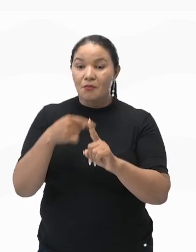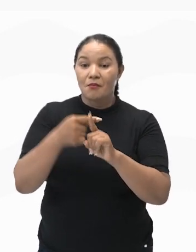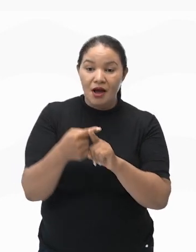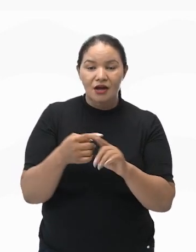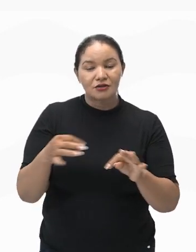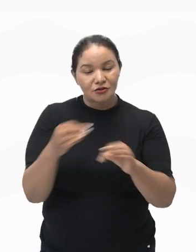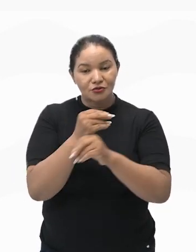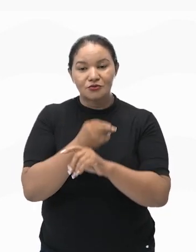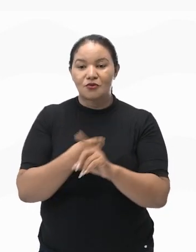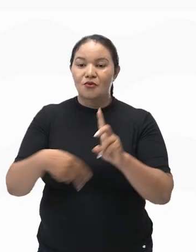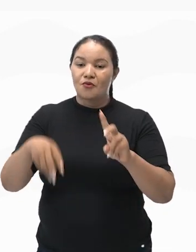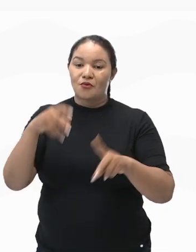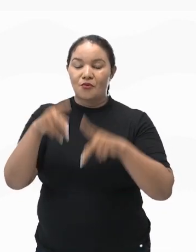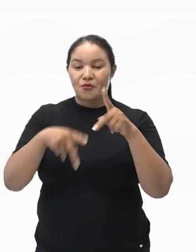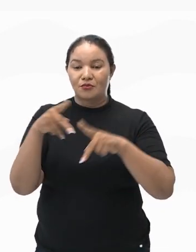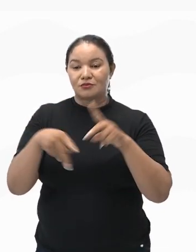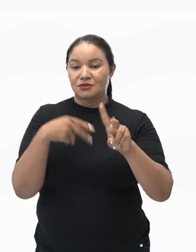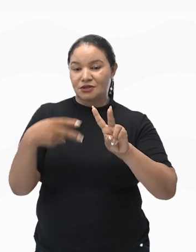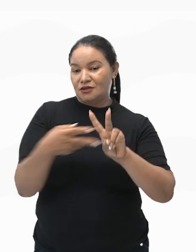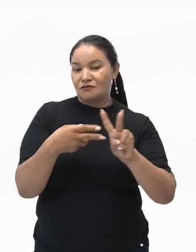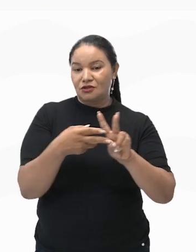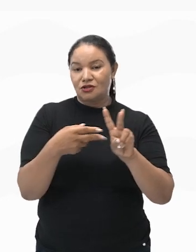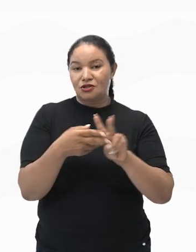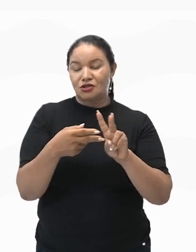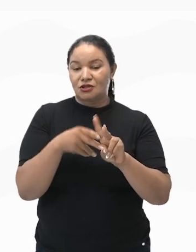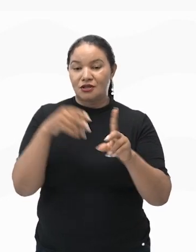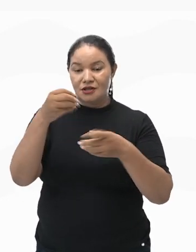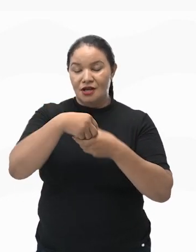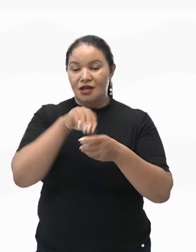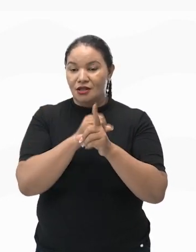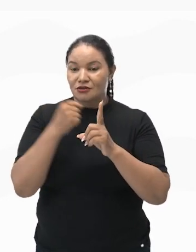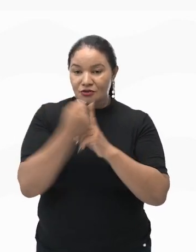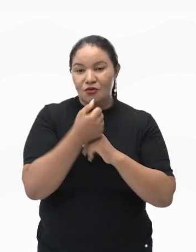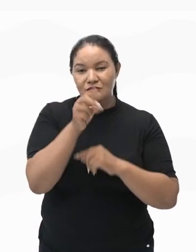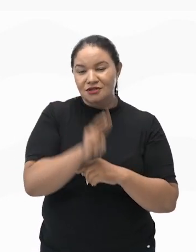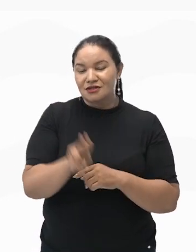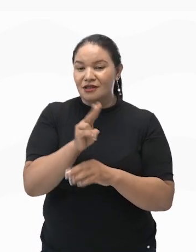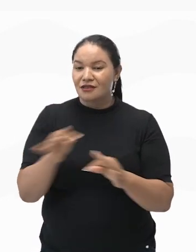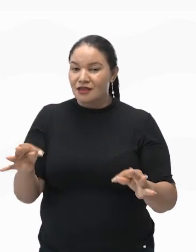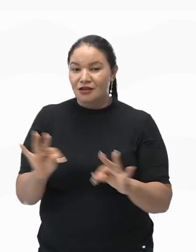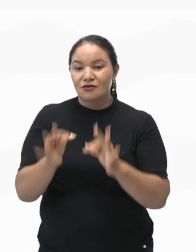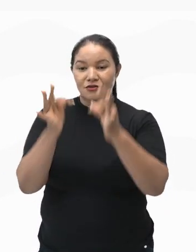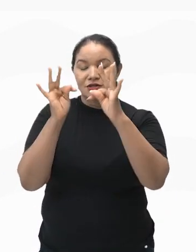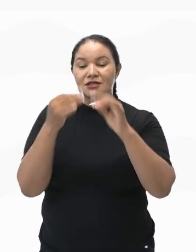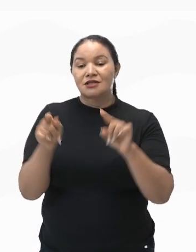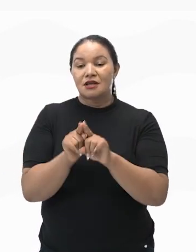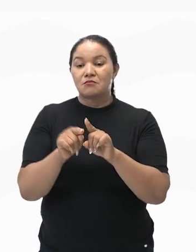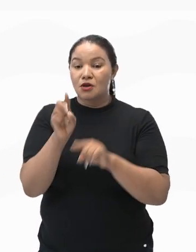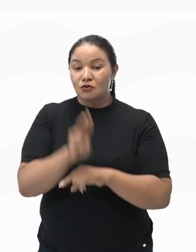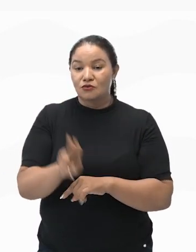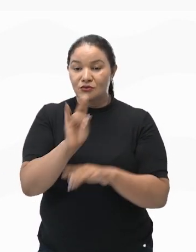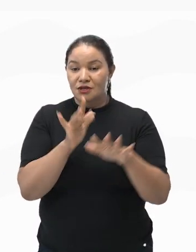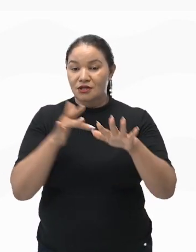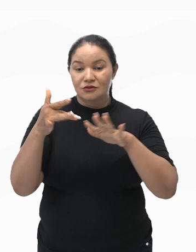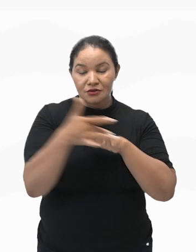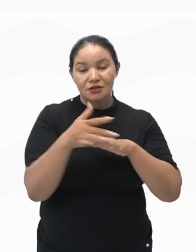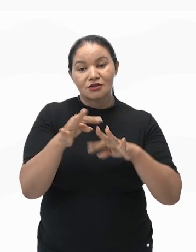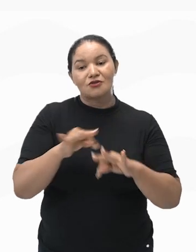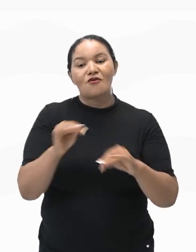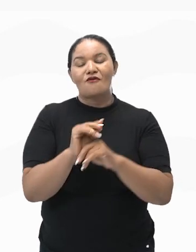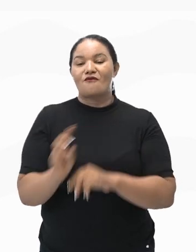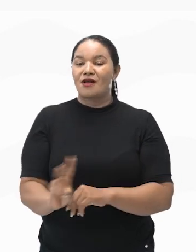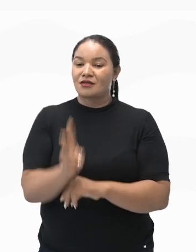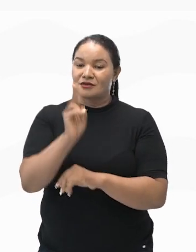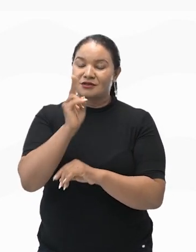demandas indígenas na sociedade, né? Claro, com o uso de tecnologias, com o uso das redes sociais, mas sempre